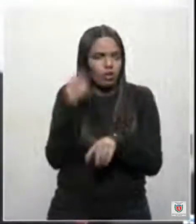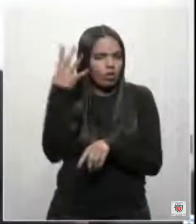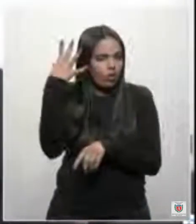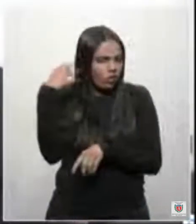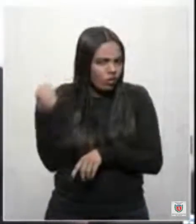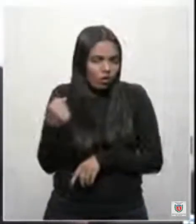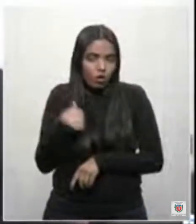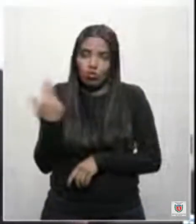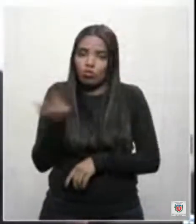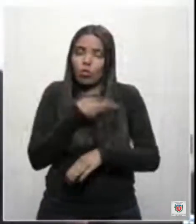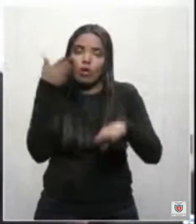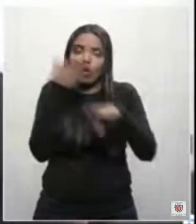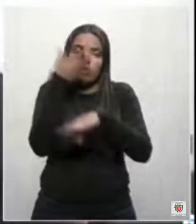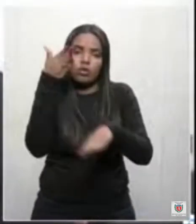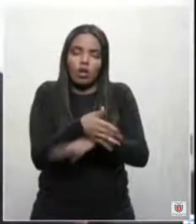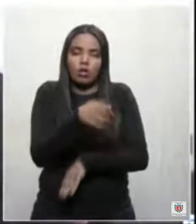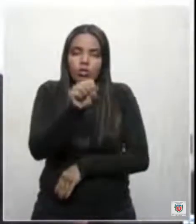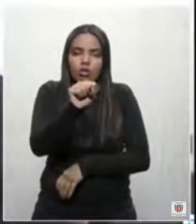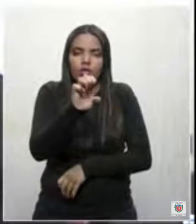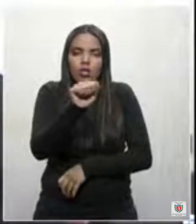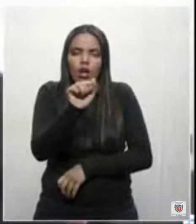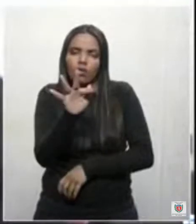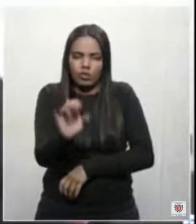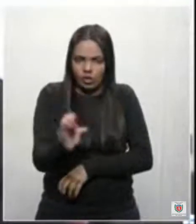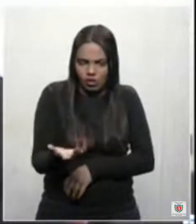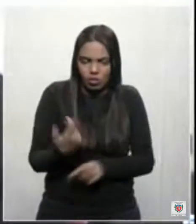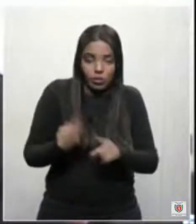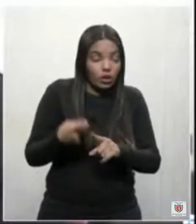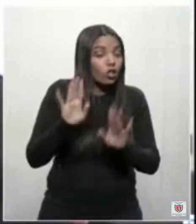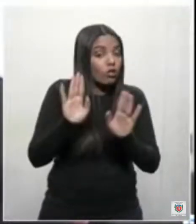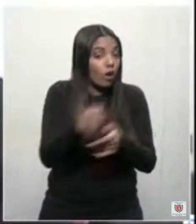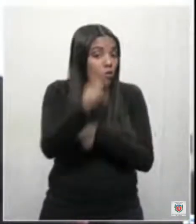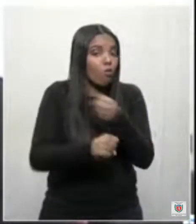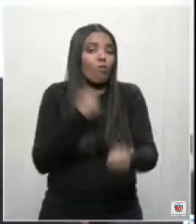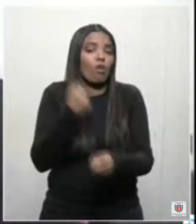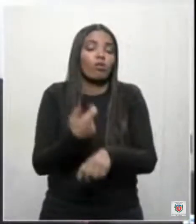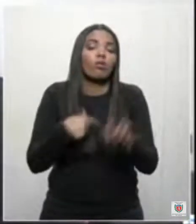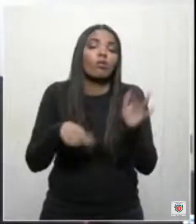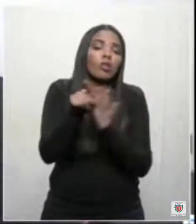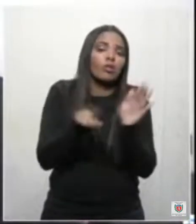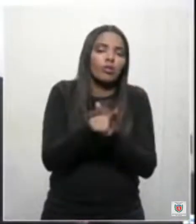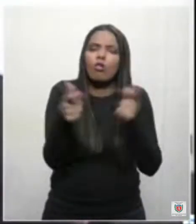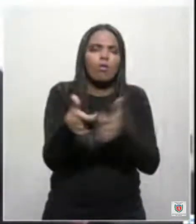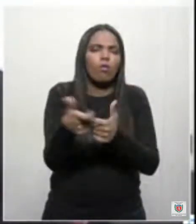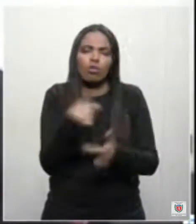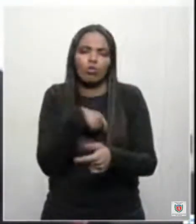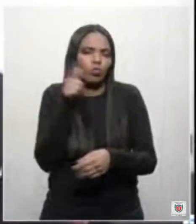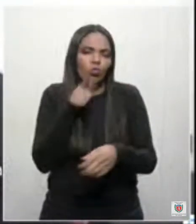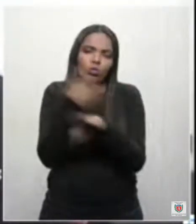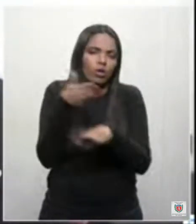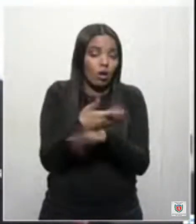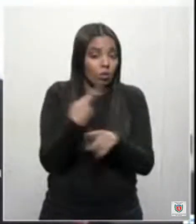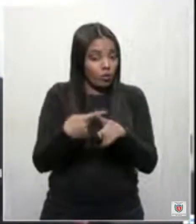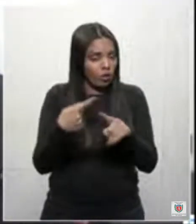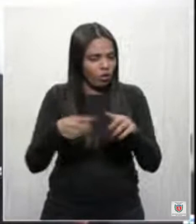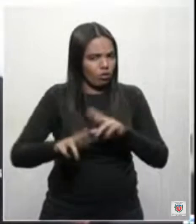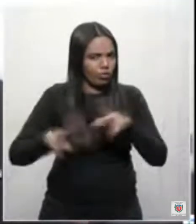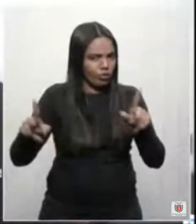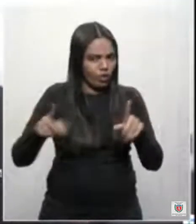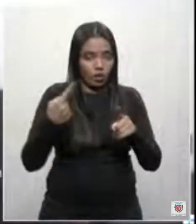o acesso nosso ao CIAF, que vai fazer 1 ano que eu tenho cobrado e a gente não vê. Então está muito distante o discurso do governo